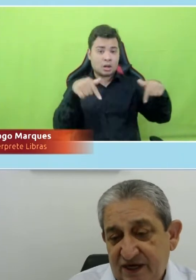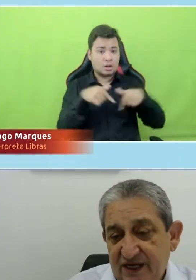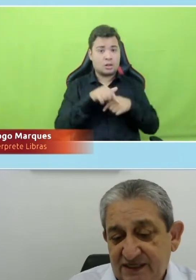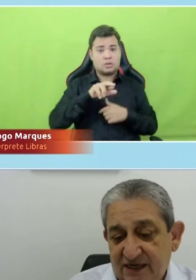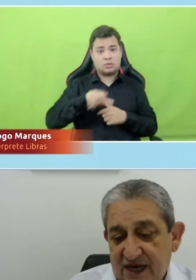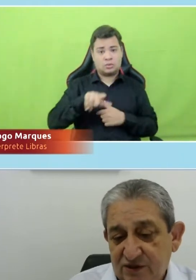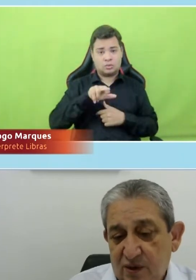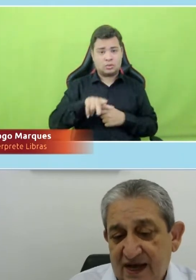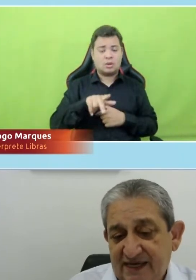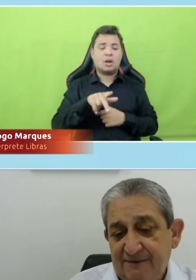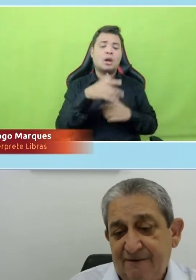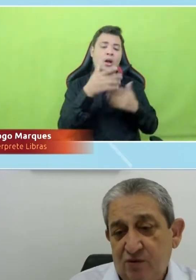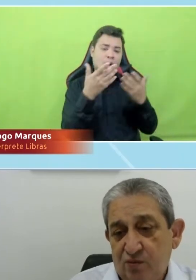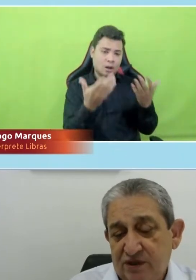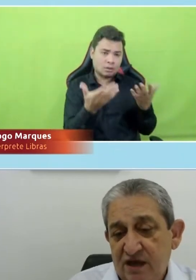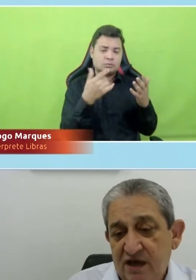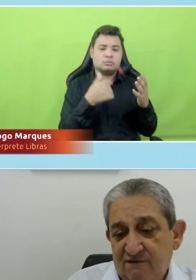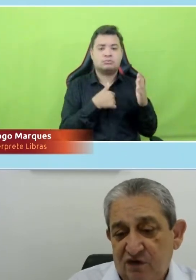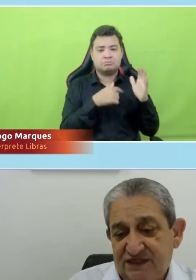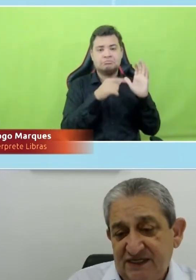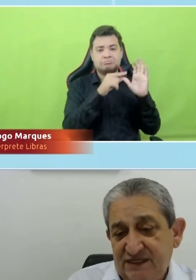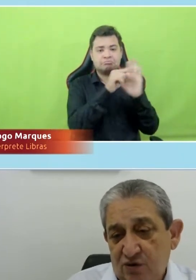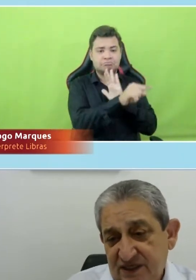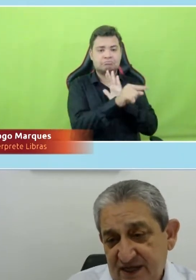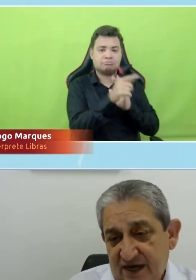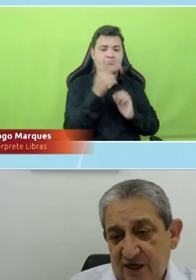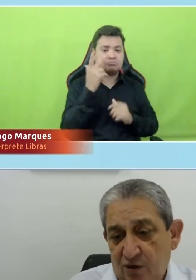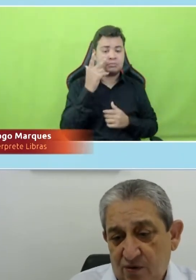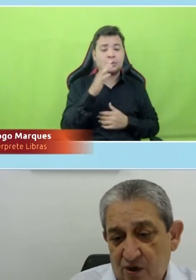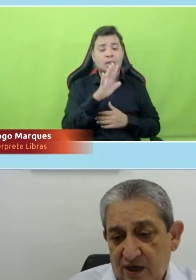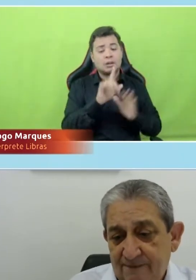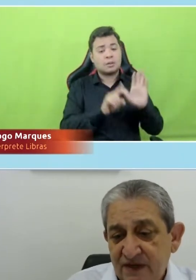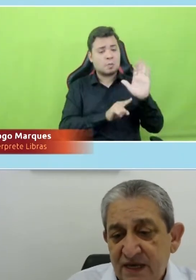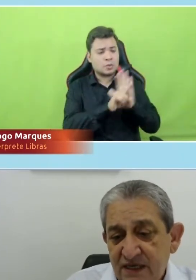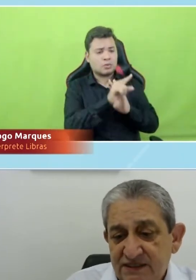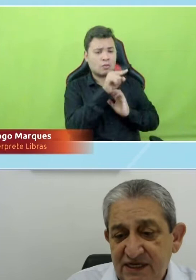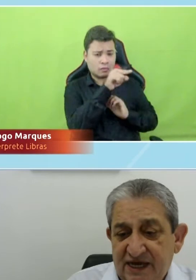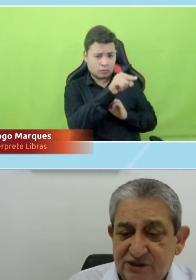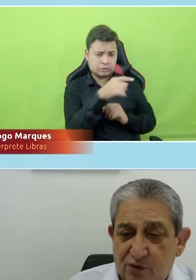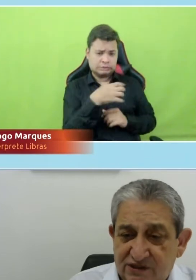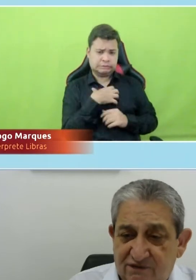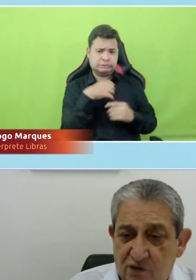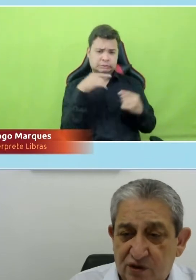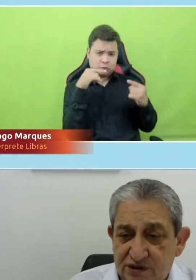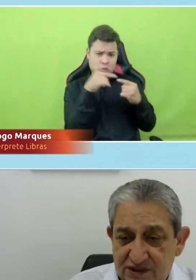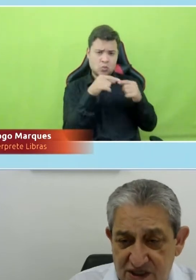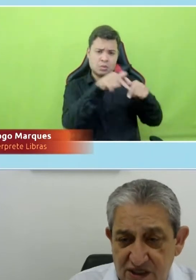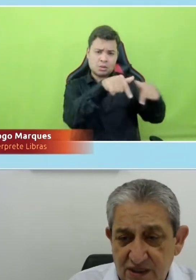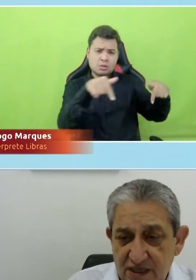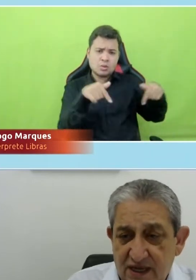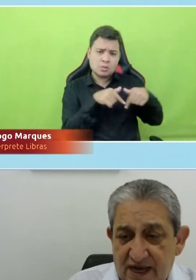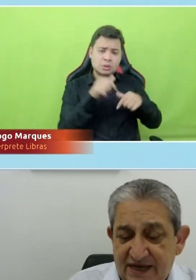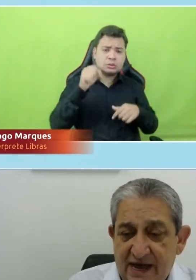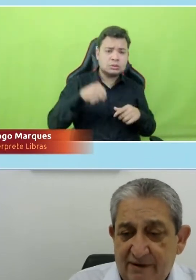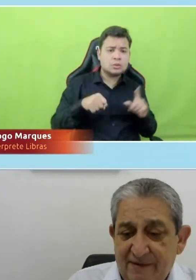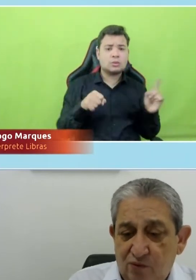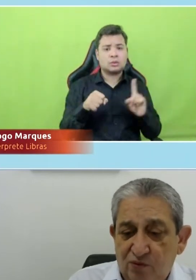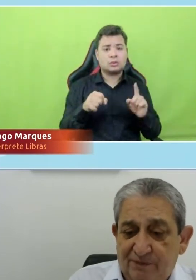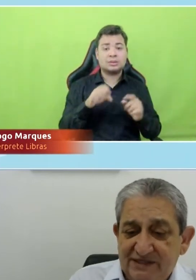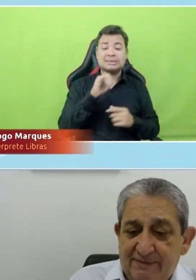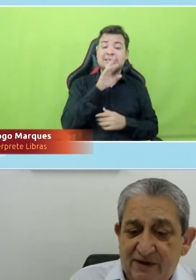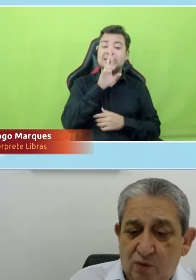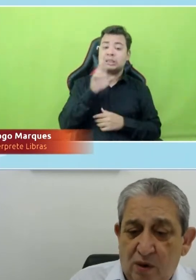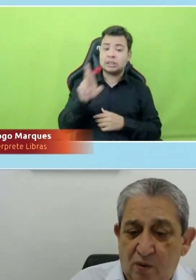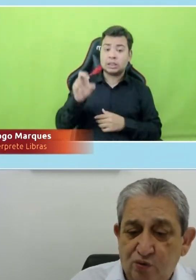entra aí, nesse caso, a essa pergunta. Você se considera quilombola? Se a resposta for sim, aí abre a pergunta